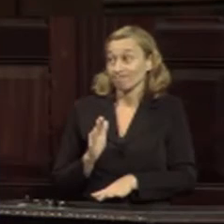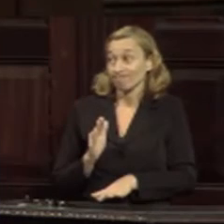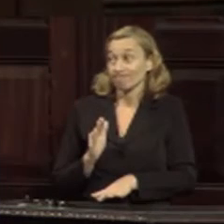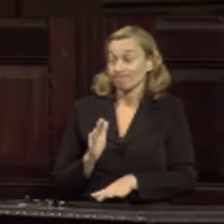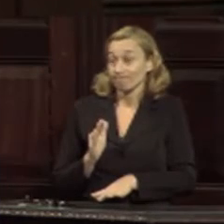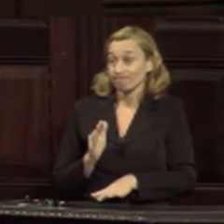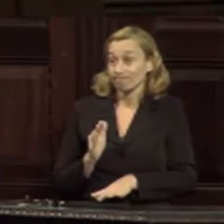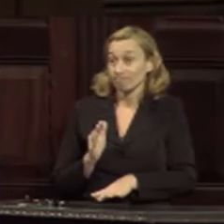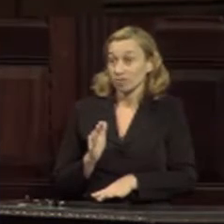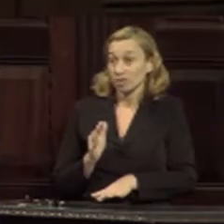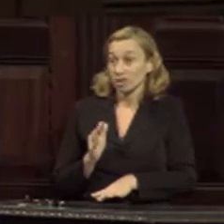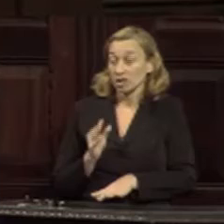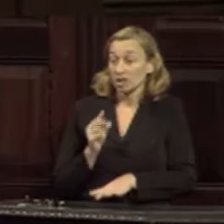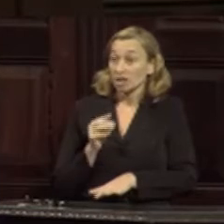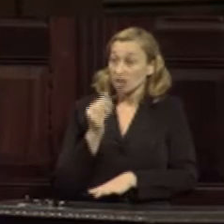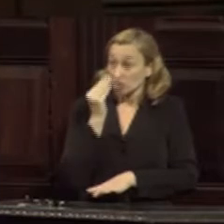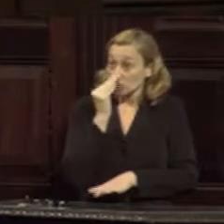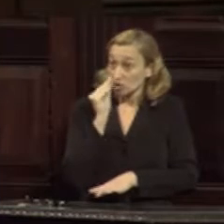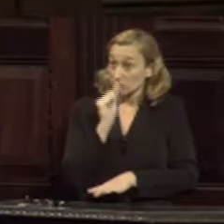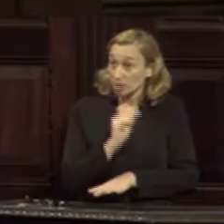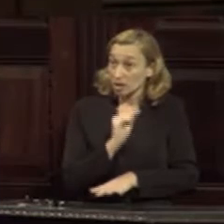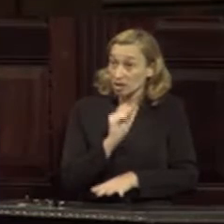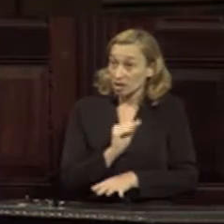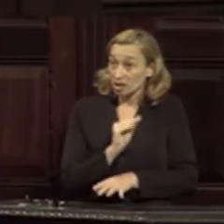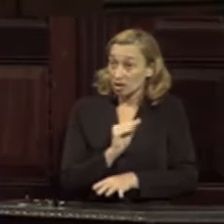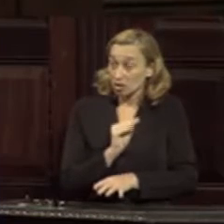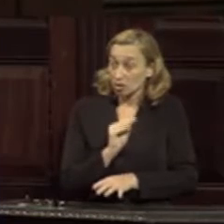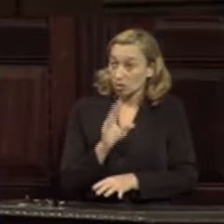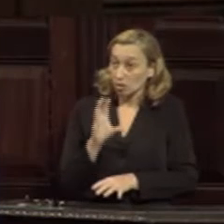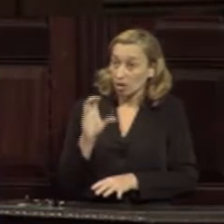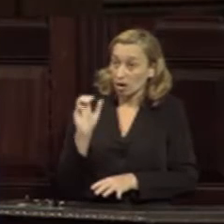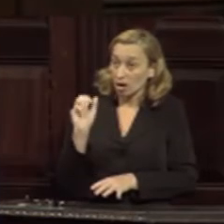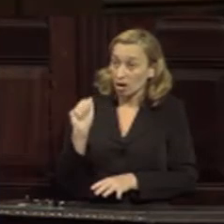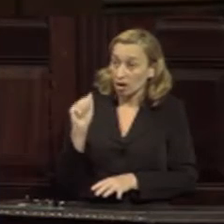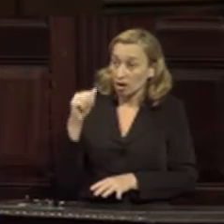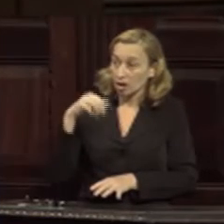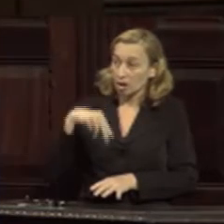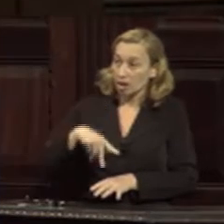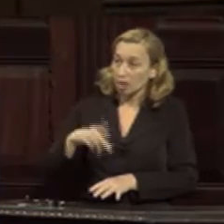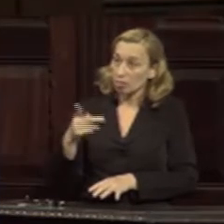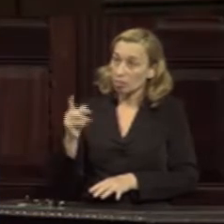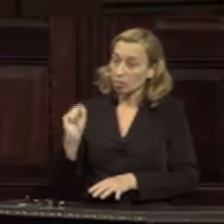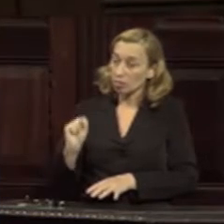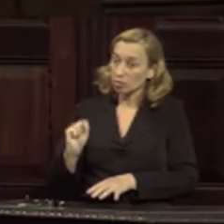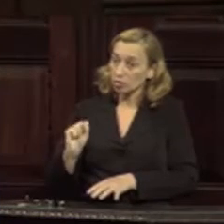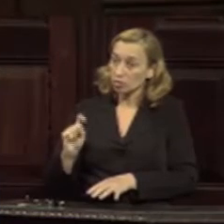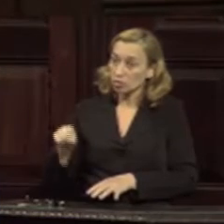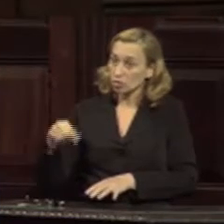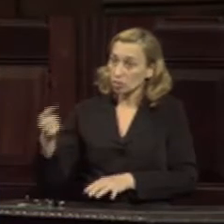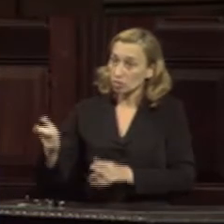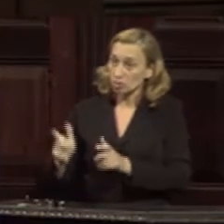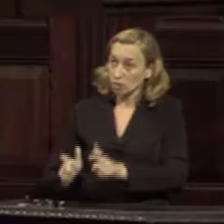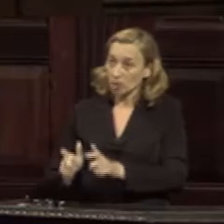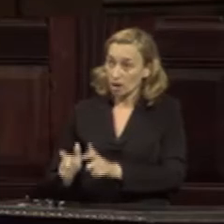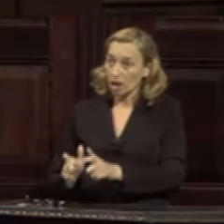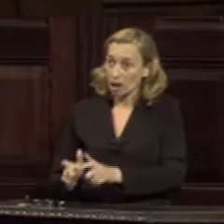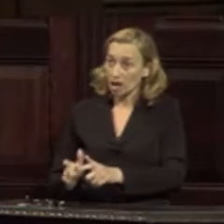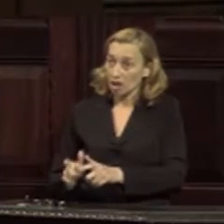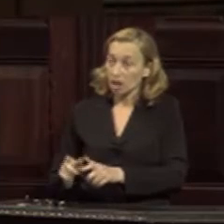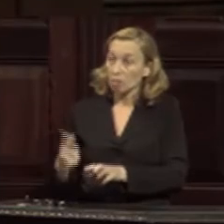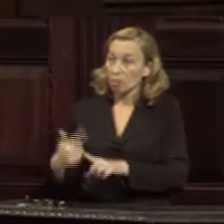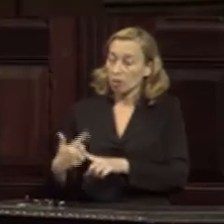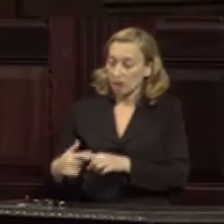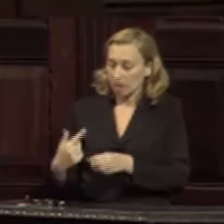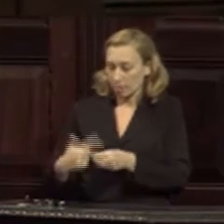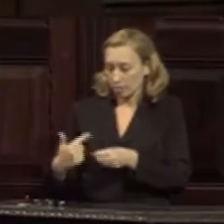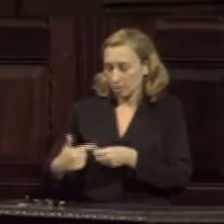E está ignorando os campos maduros de pós-sal, porque neles a participação dos municípios